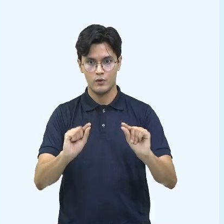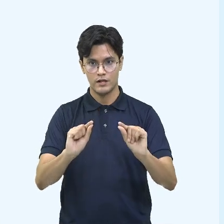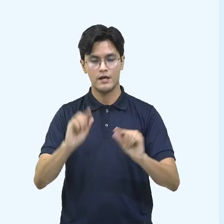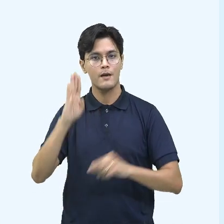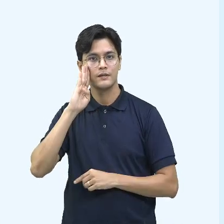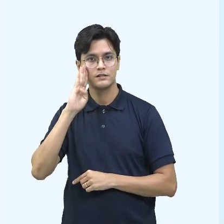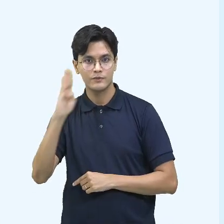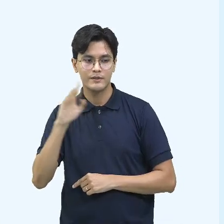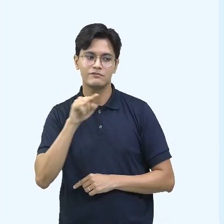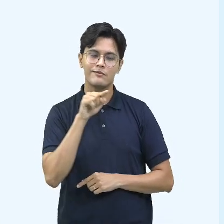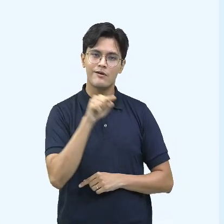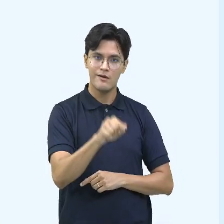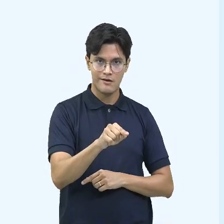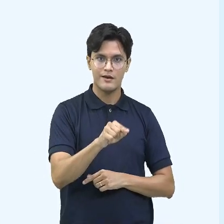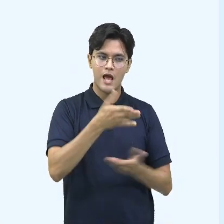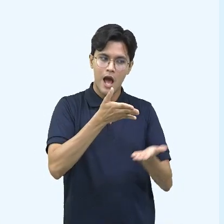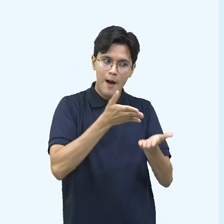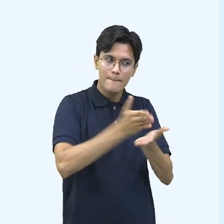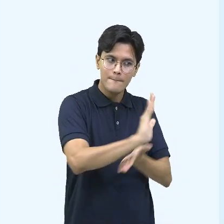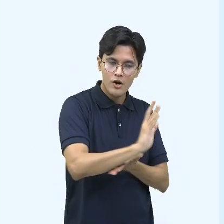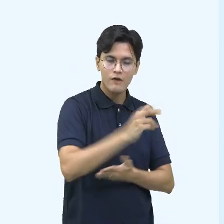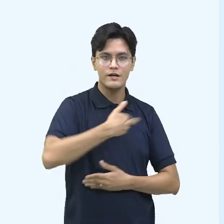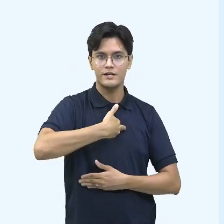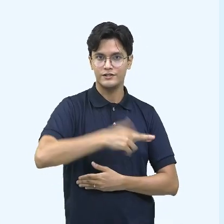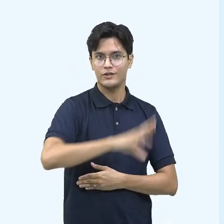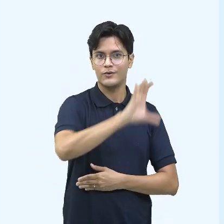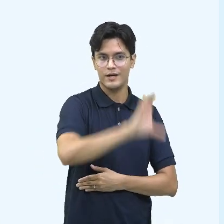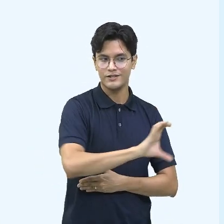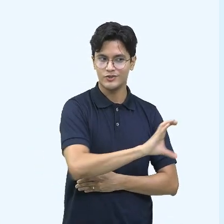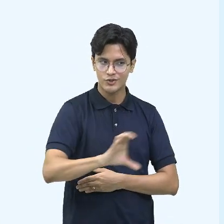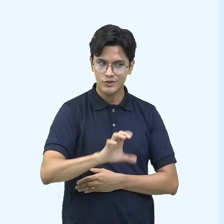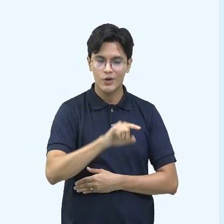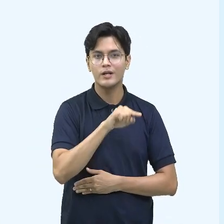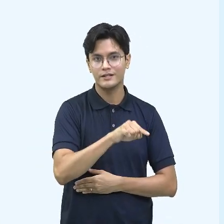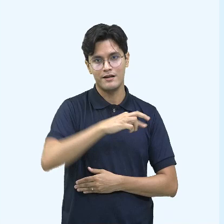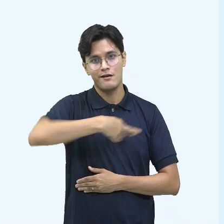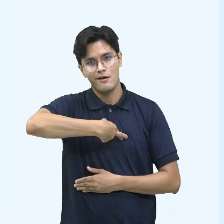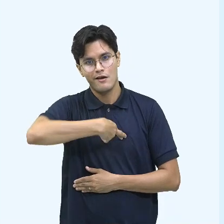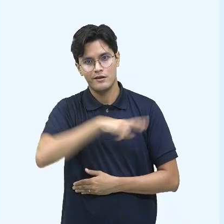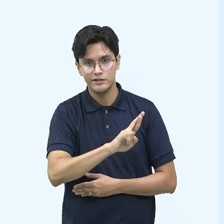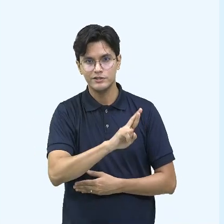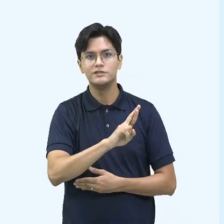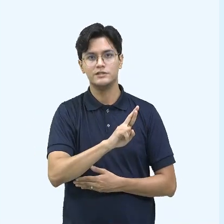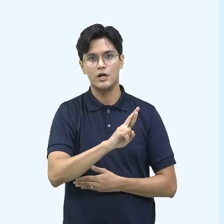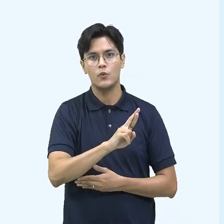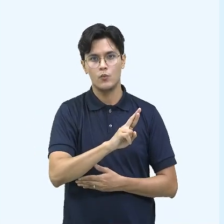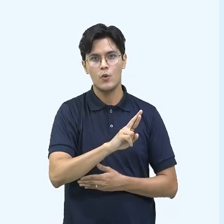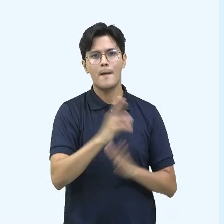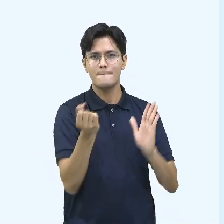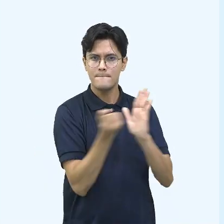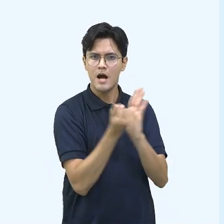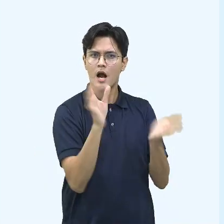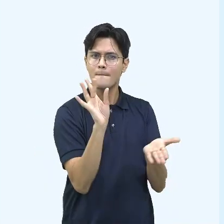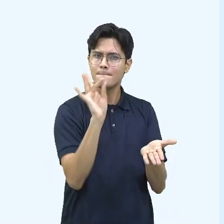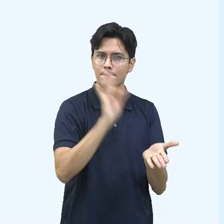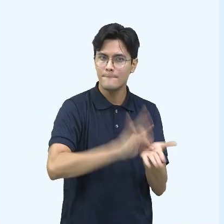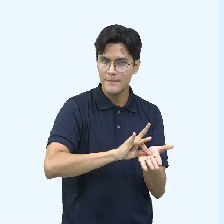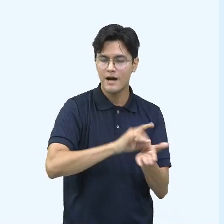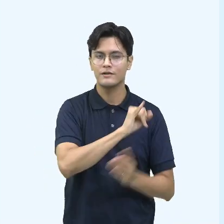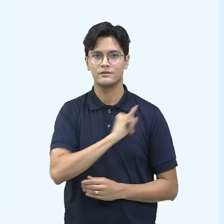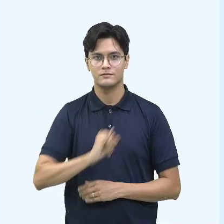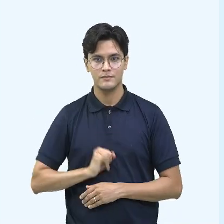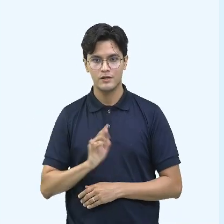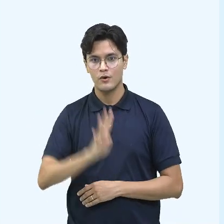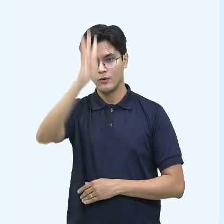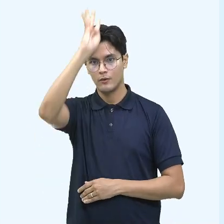institui a religião católica como a religião oficial do Império Romano. Então, essas tomadas